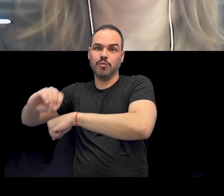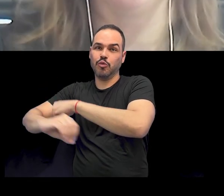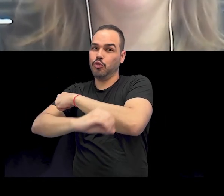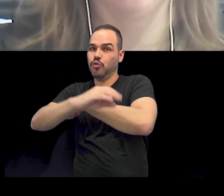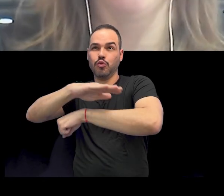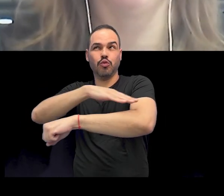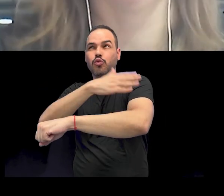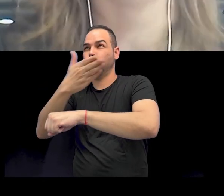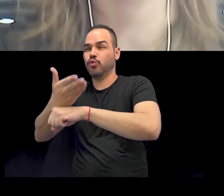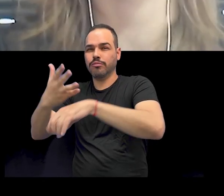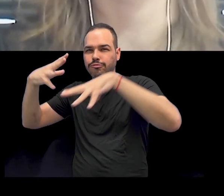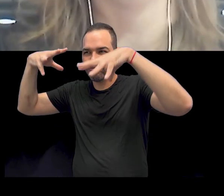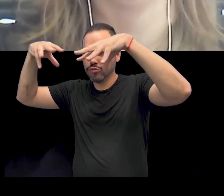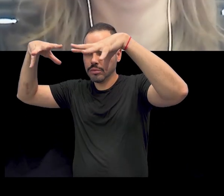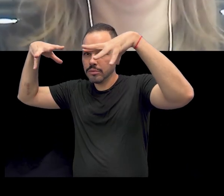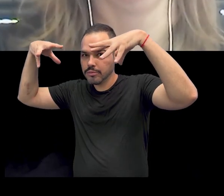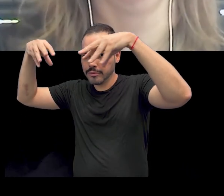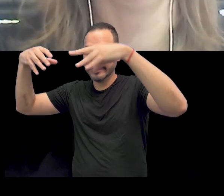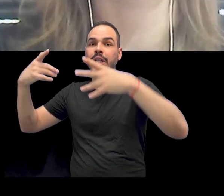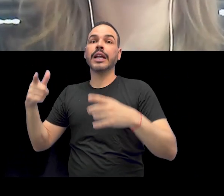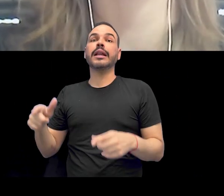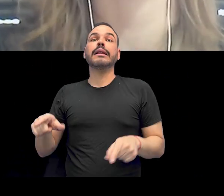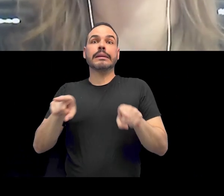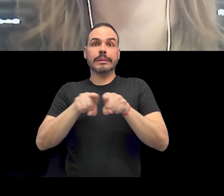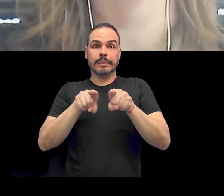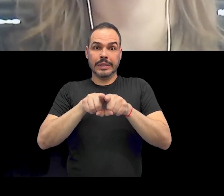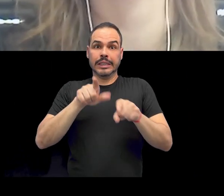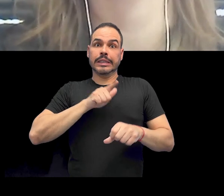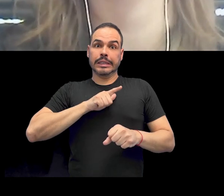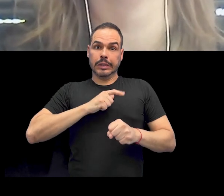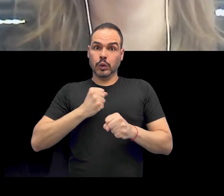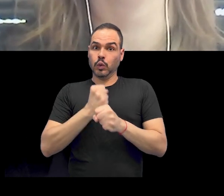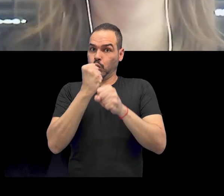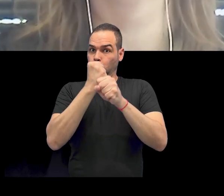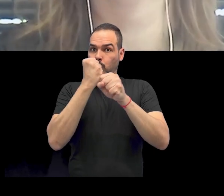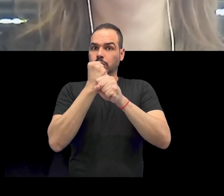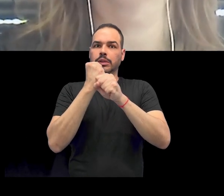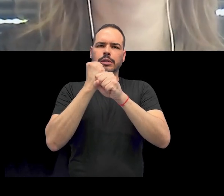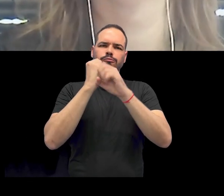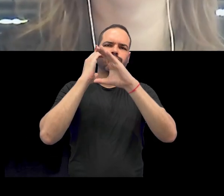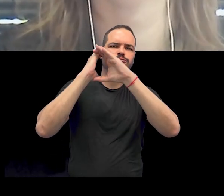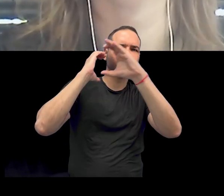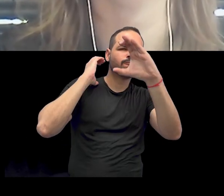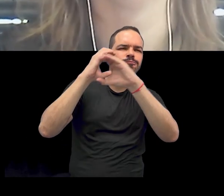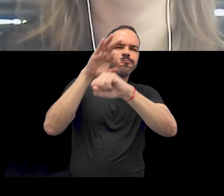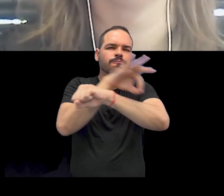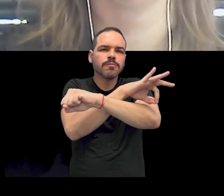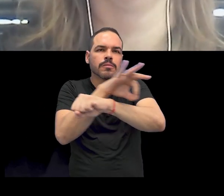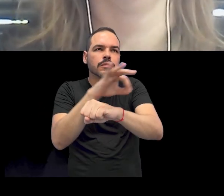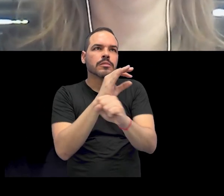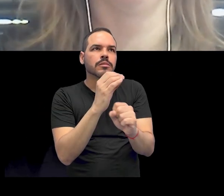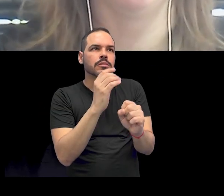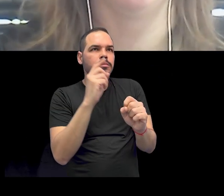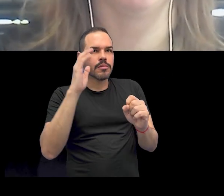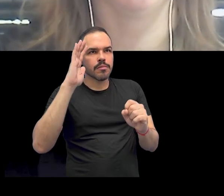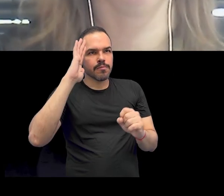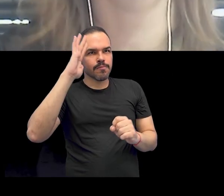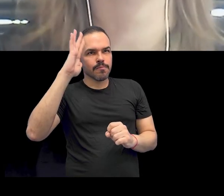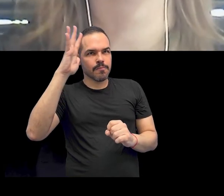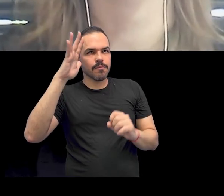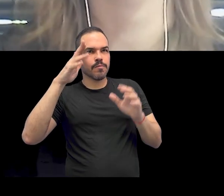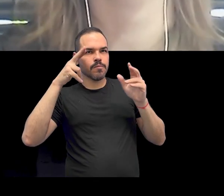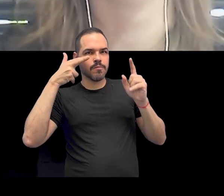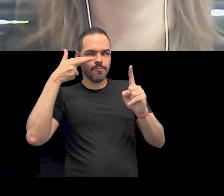Projetos arquitetônicos para acessibilidade. Então, todos os projetos de edificação e urbanismo,